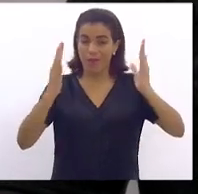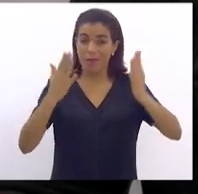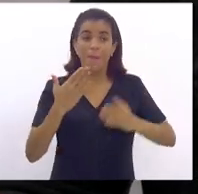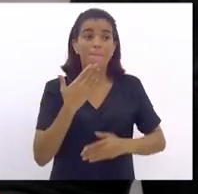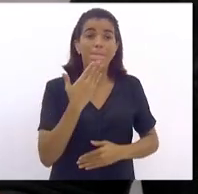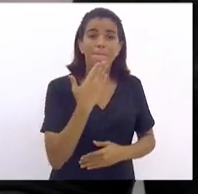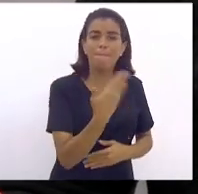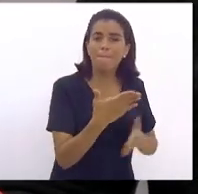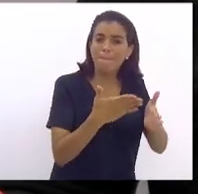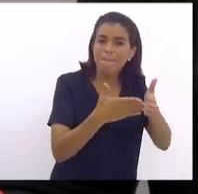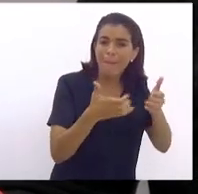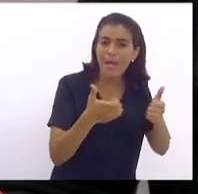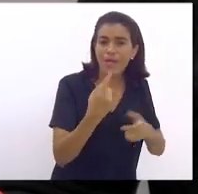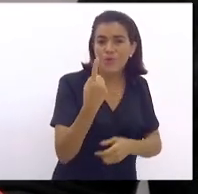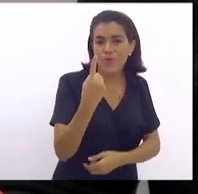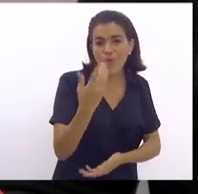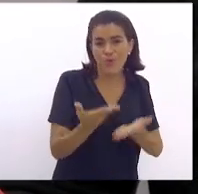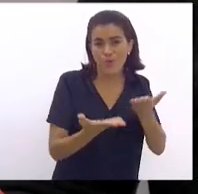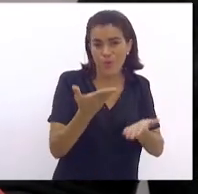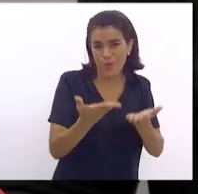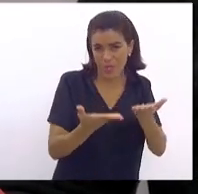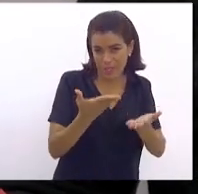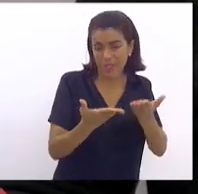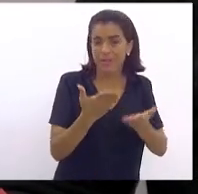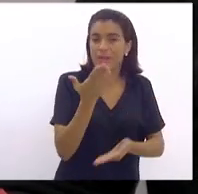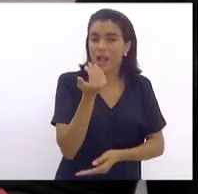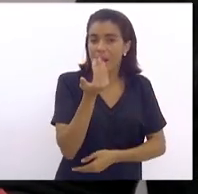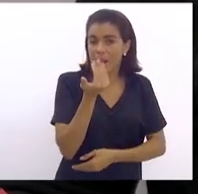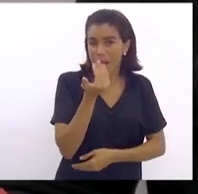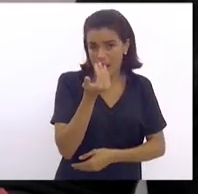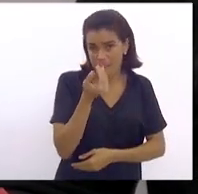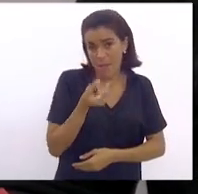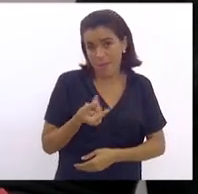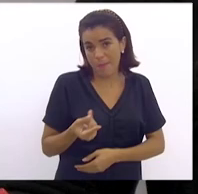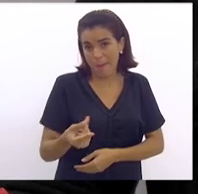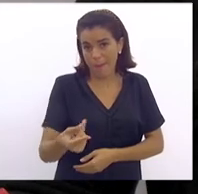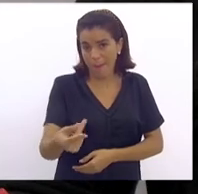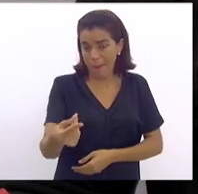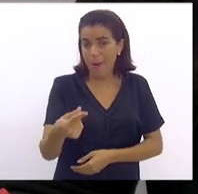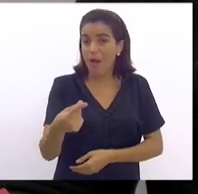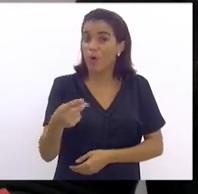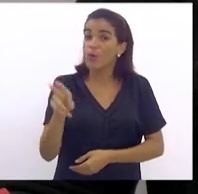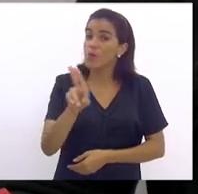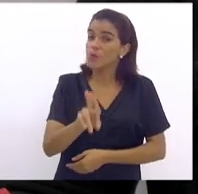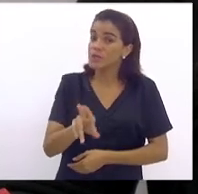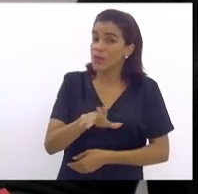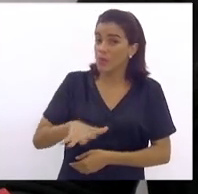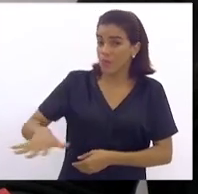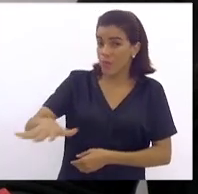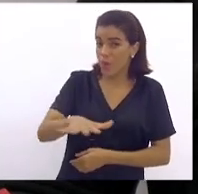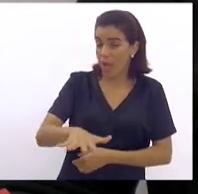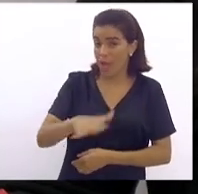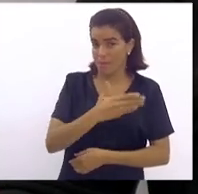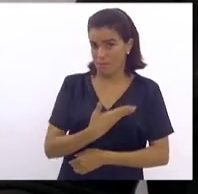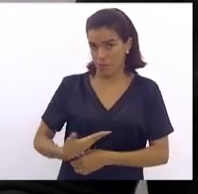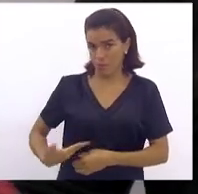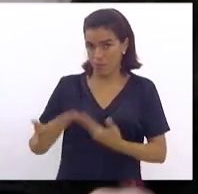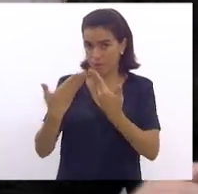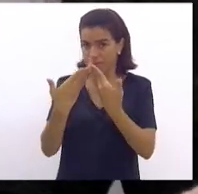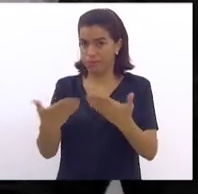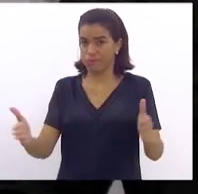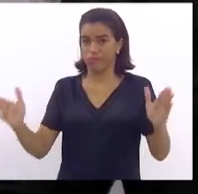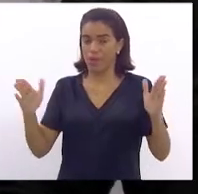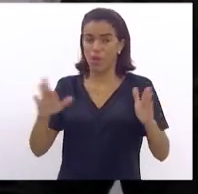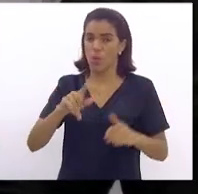pede 1 quilo de alimento não perecível quando você está utilizando um espaço público, uma arena pública. Então, você